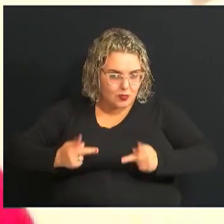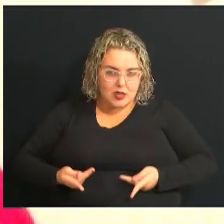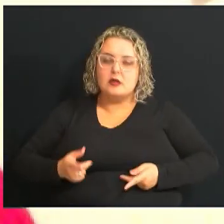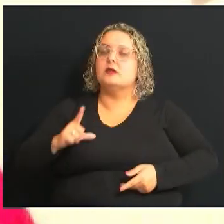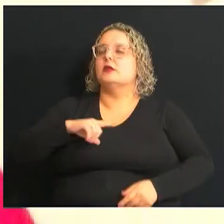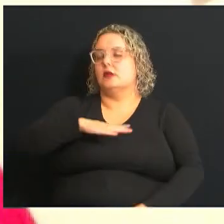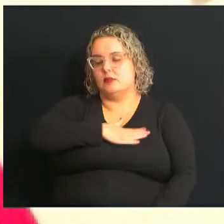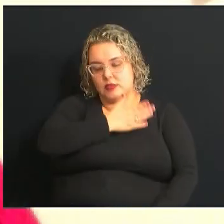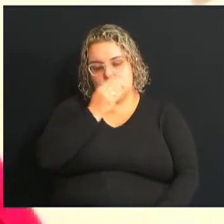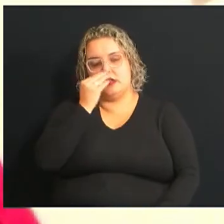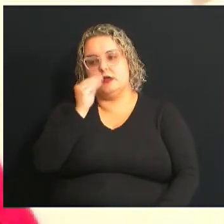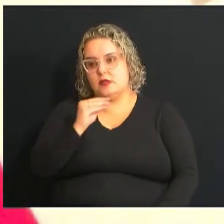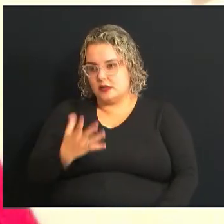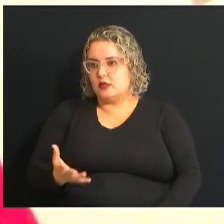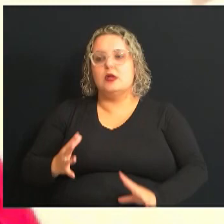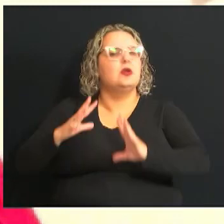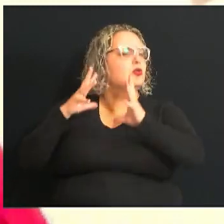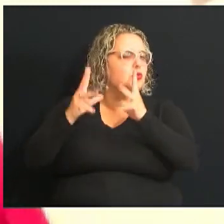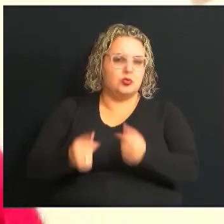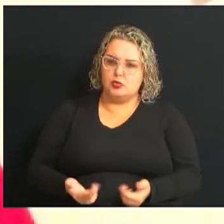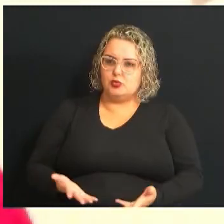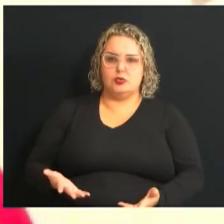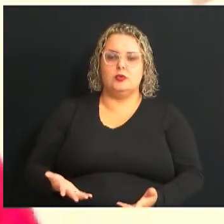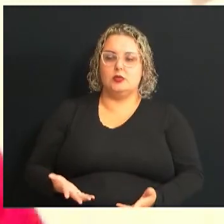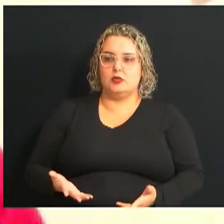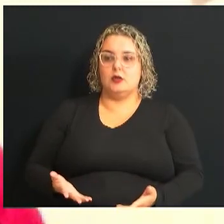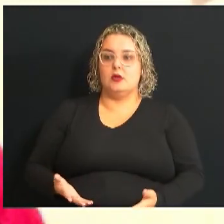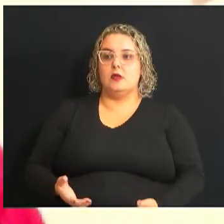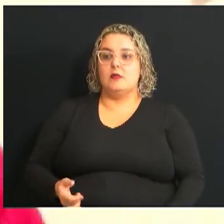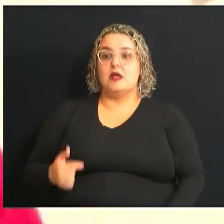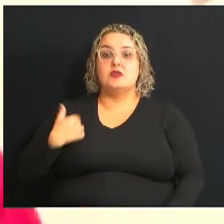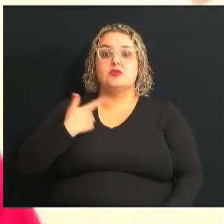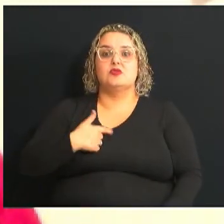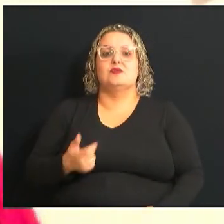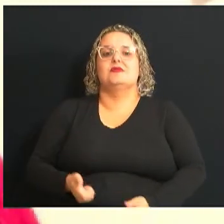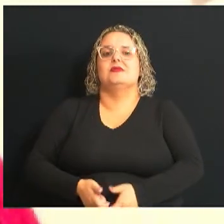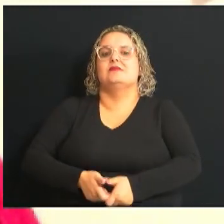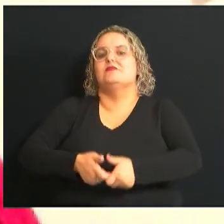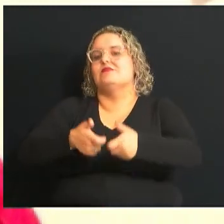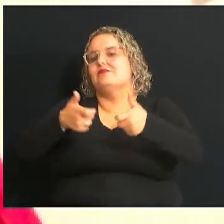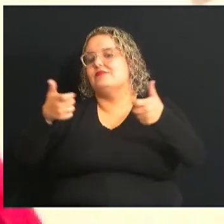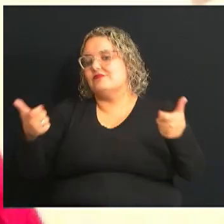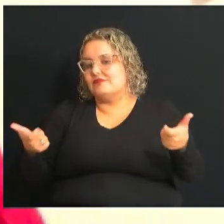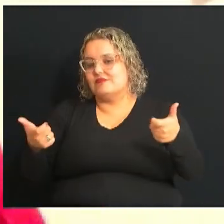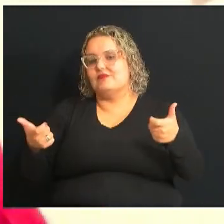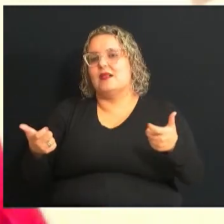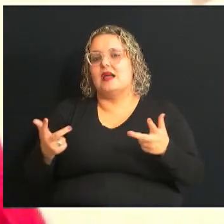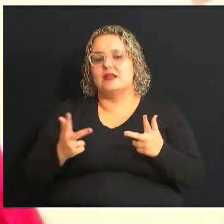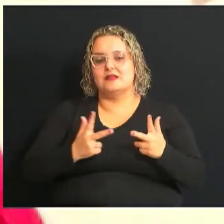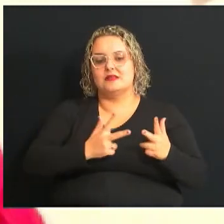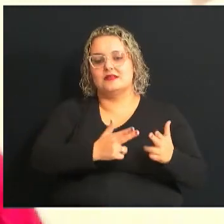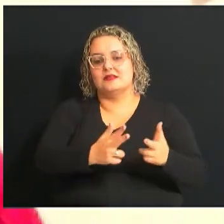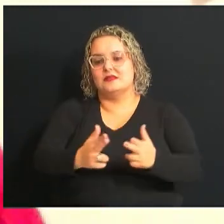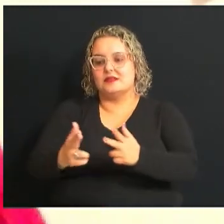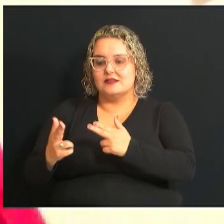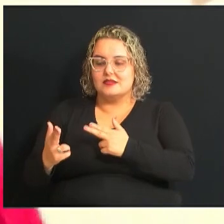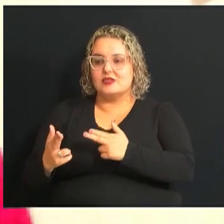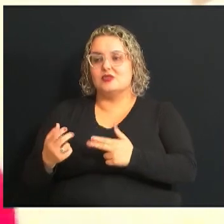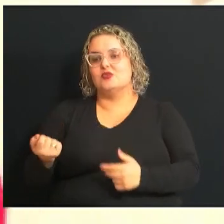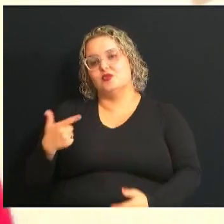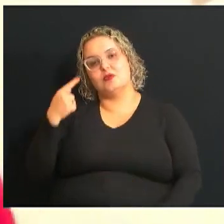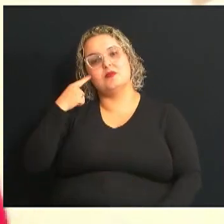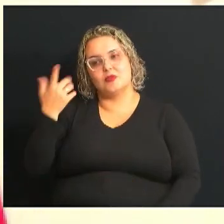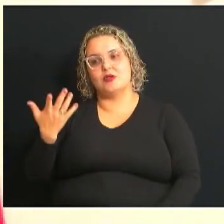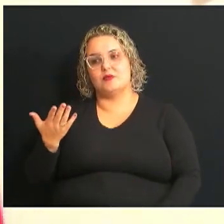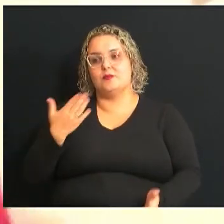existe xenofobia, existe tudo isso, mas nós estamos tão mais similares do que a gente imagina, né? E aí, quando eu estou ali